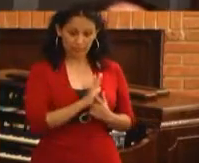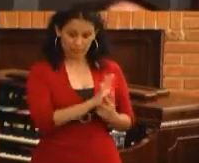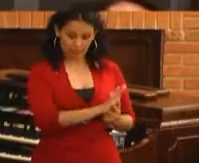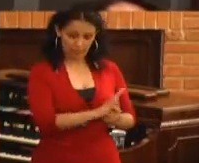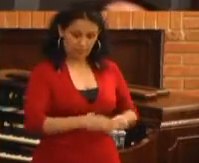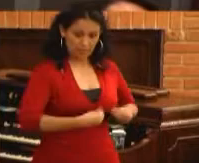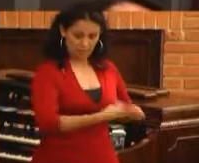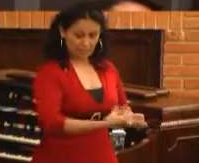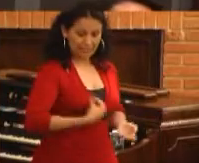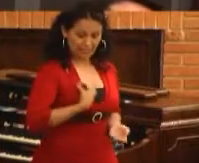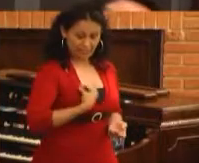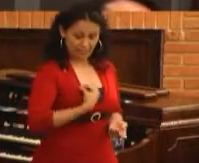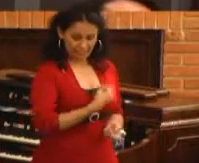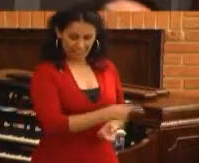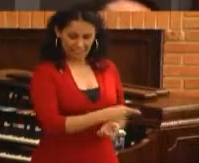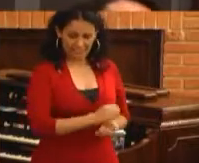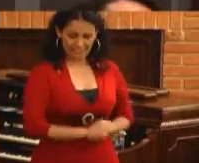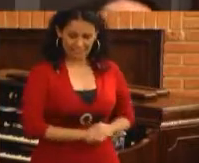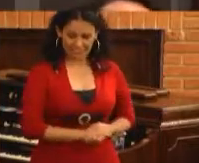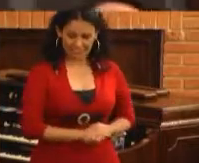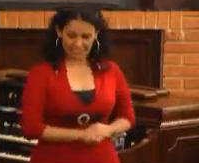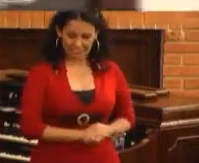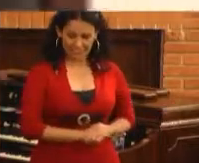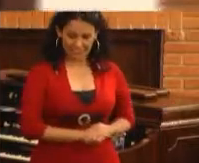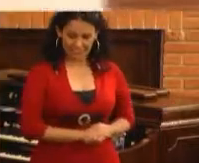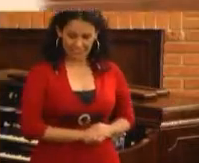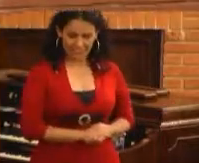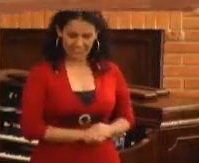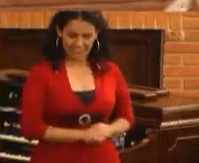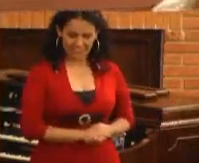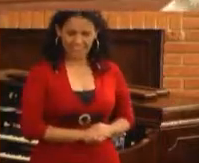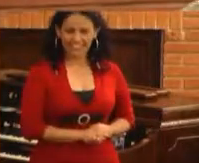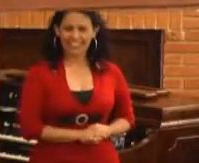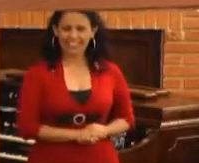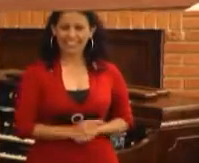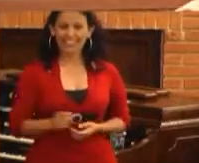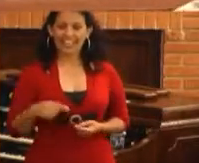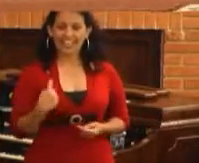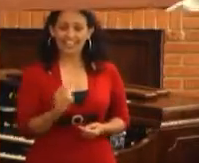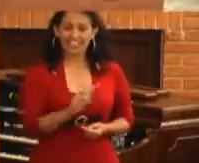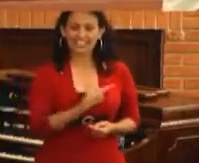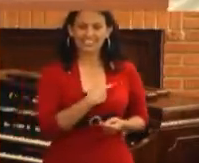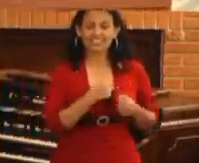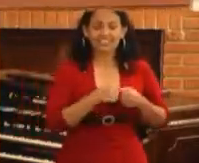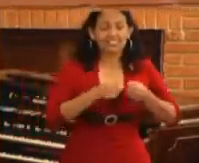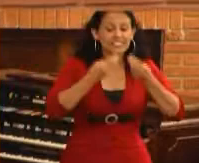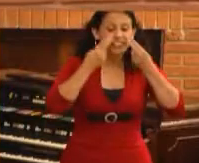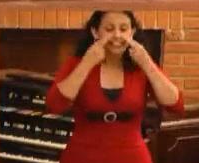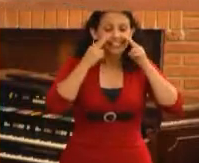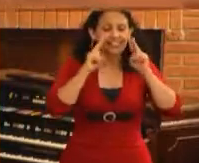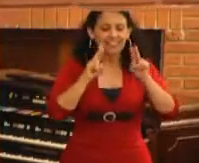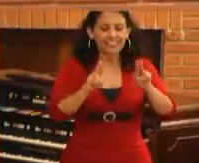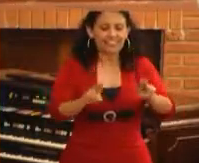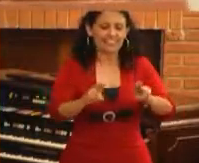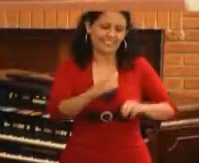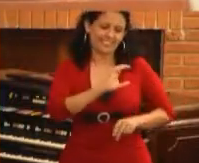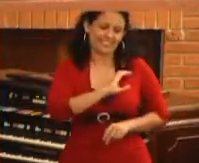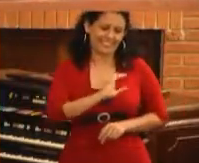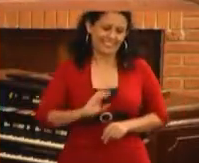para dar vida a você, Evandro? Aí é testemunha de Cristo.